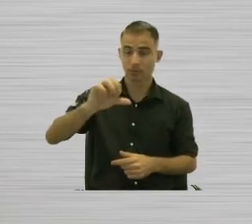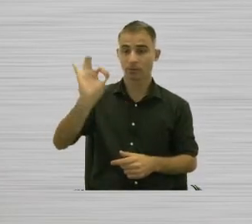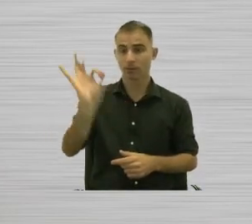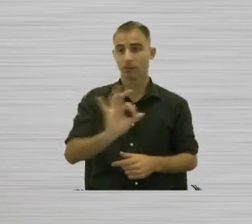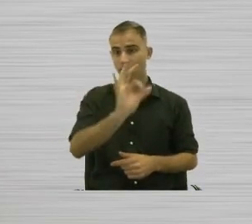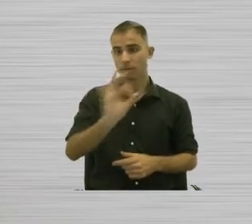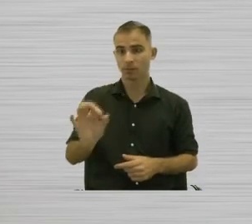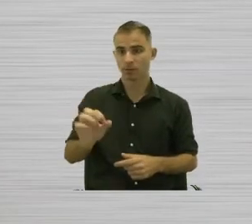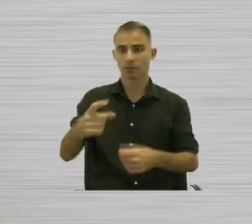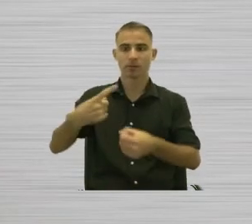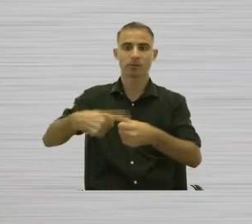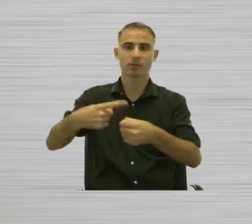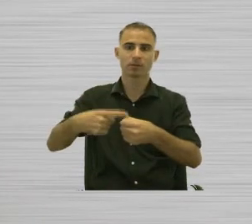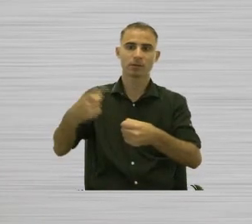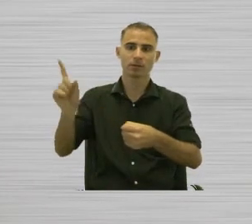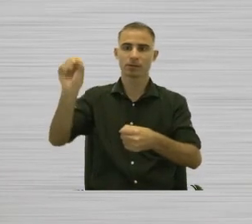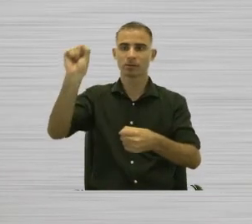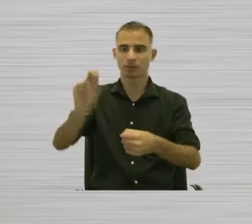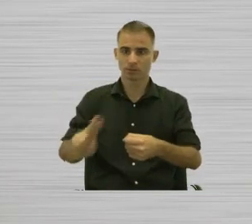municípios.